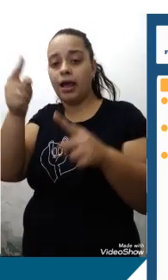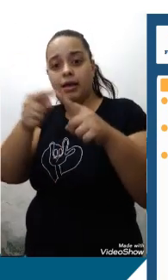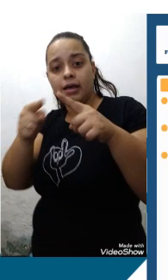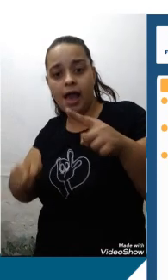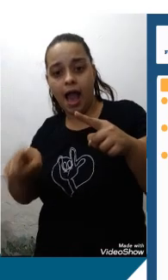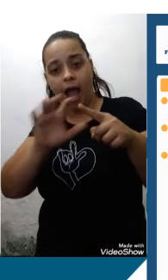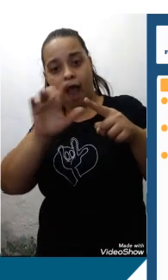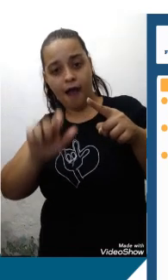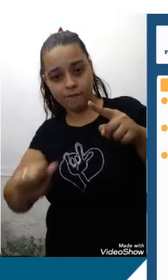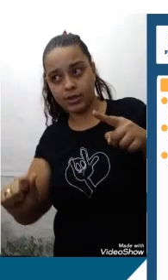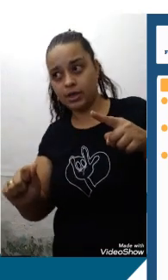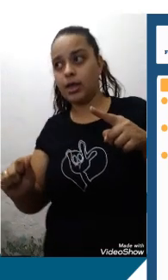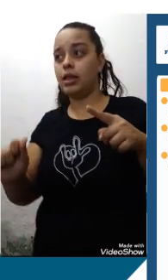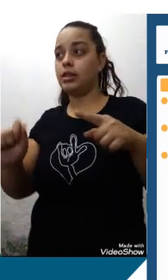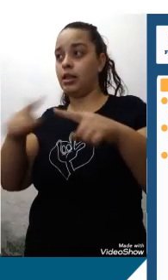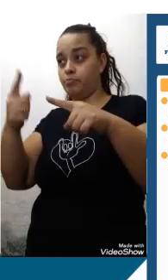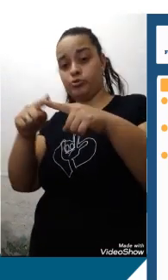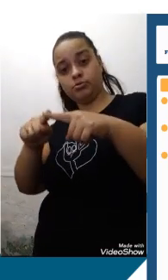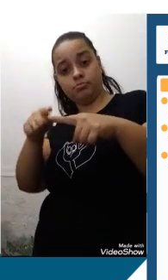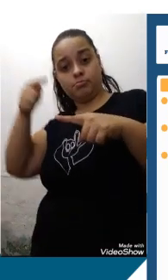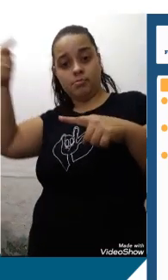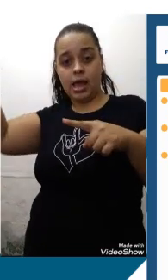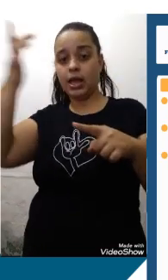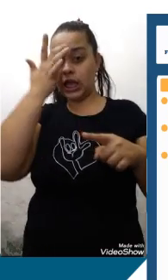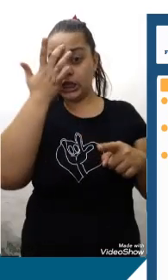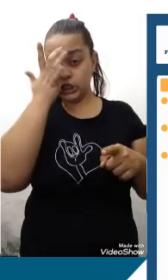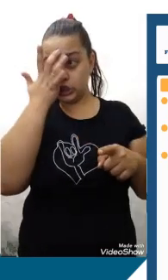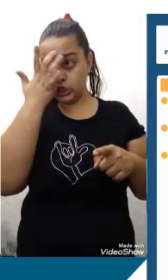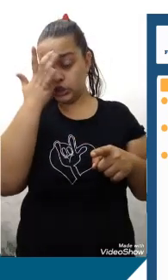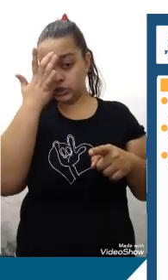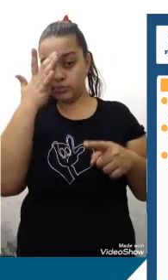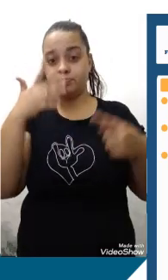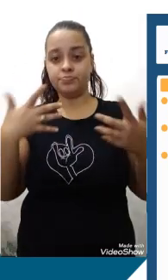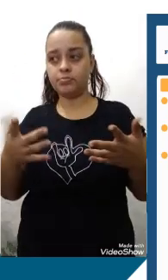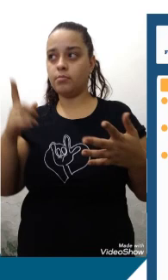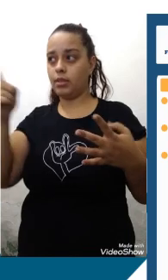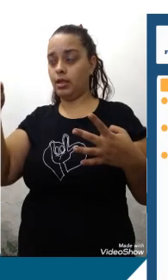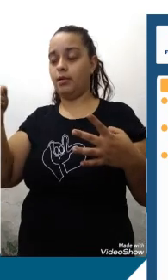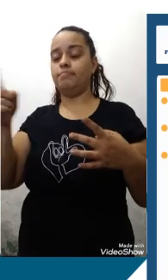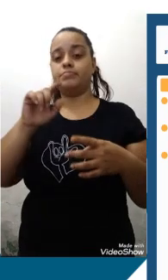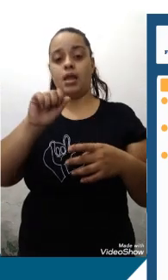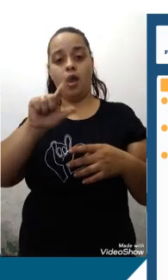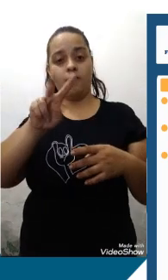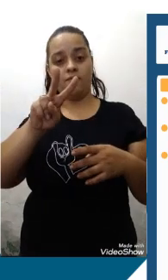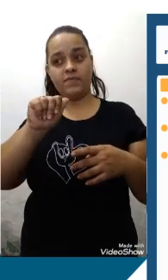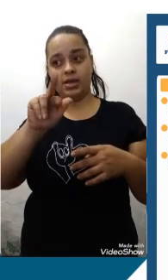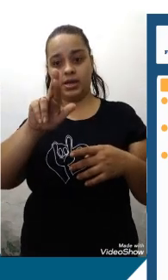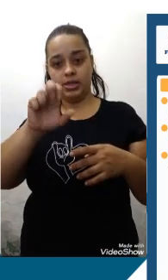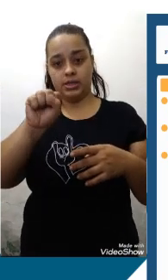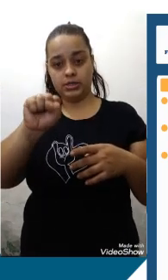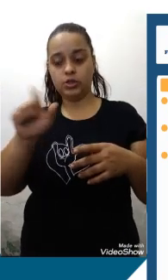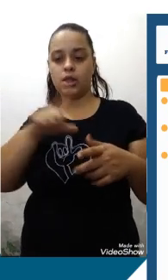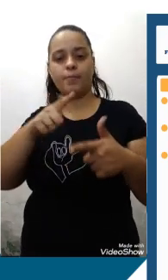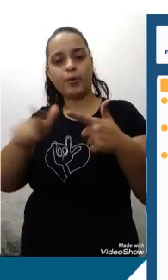Cabo da Boa Esperança e chegando na África Oriental, de onde partiria diretamente para as Índias. Embora a viagem de Cabral tenha tido muitos problemas,